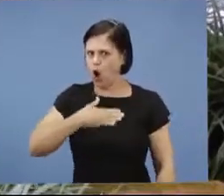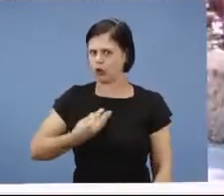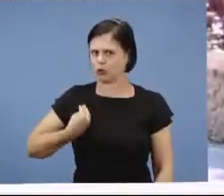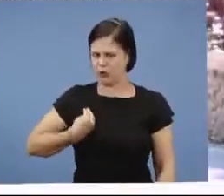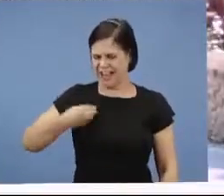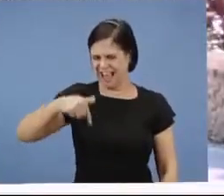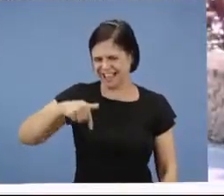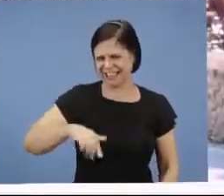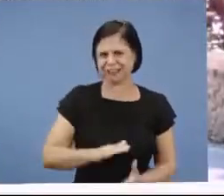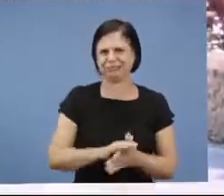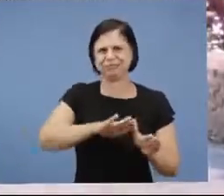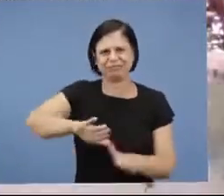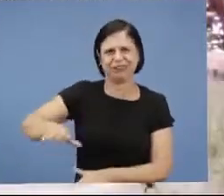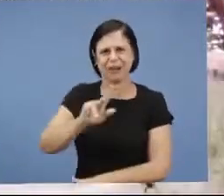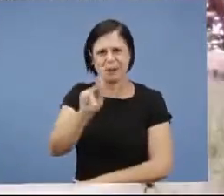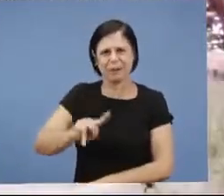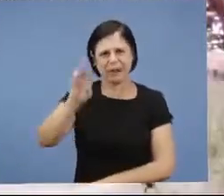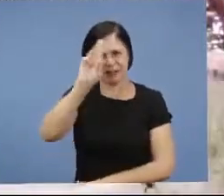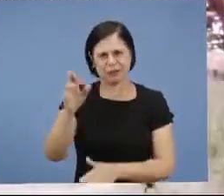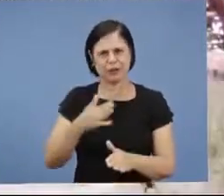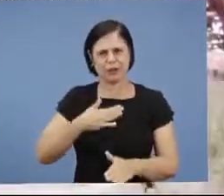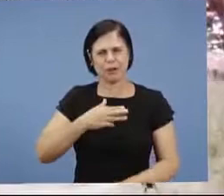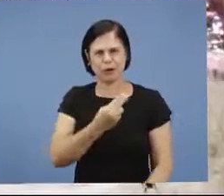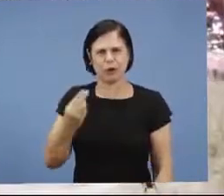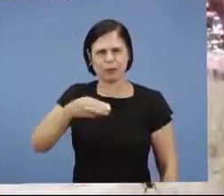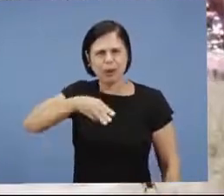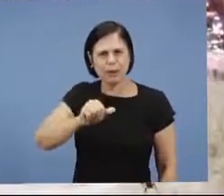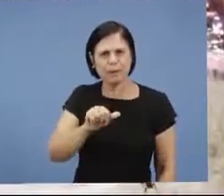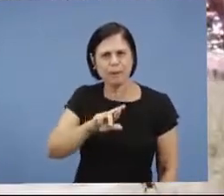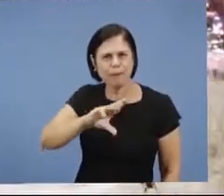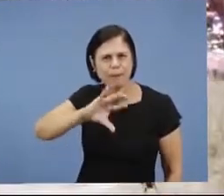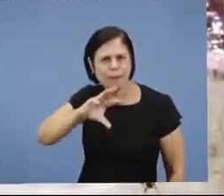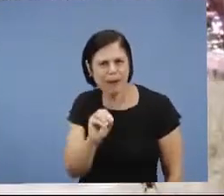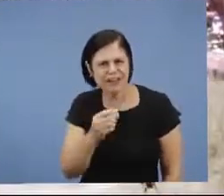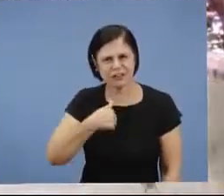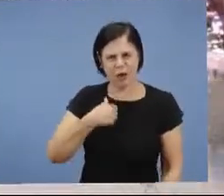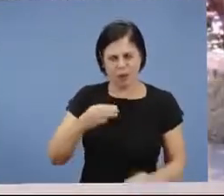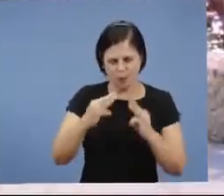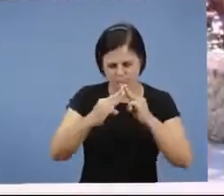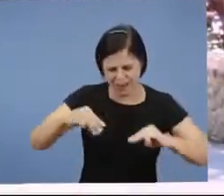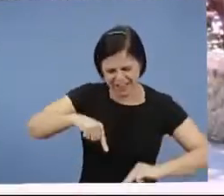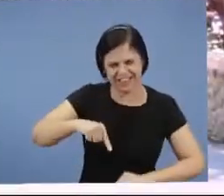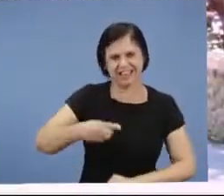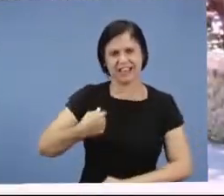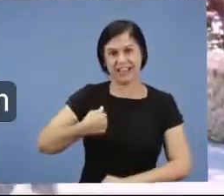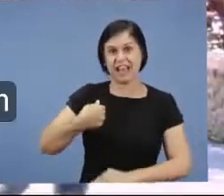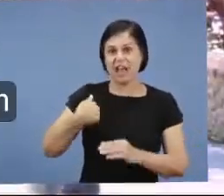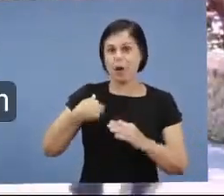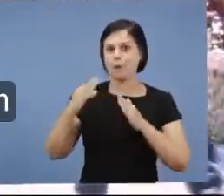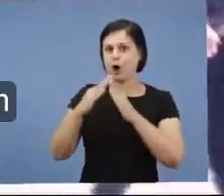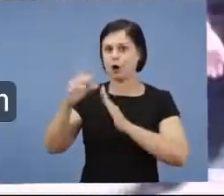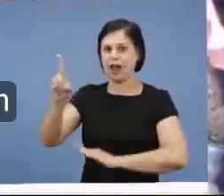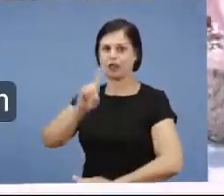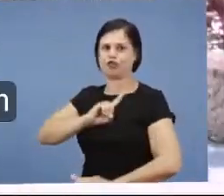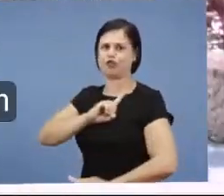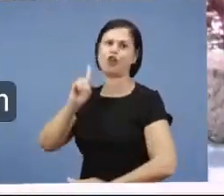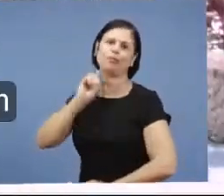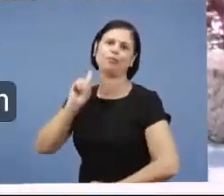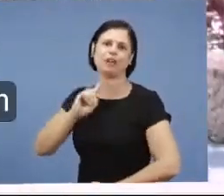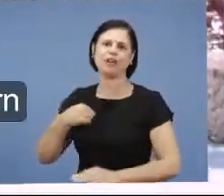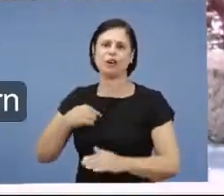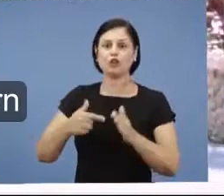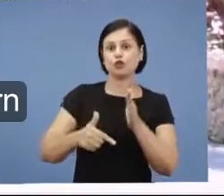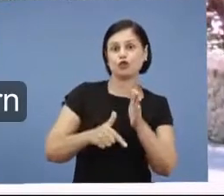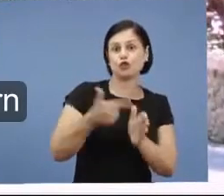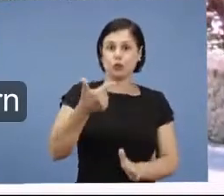cá. Senhor, irmãos, eu sou Márcio, estou aqui no Manaim. Eu sou de Divinópolis, estou aqui na segunda vez no